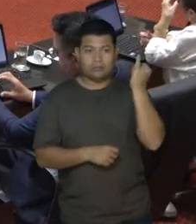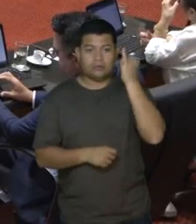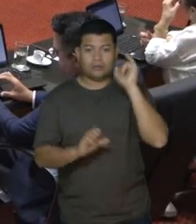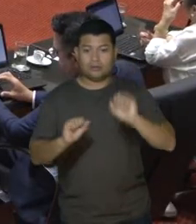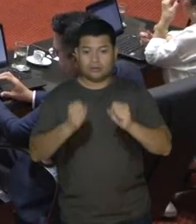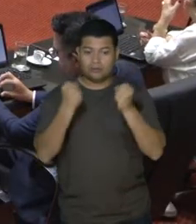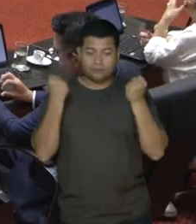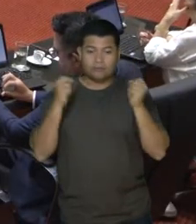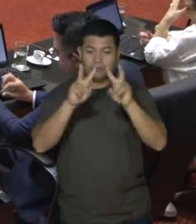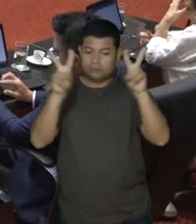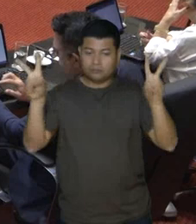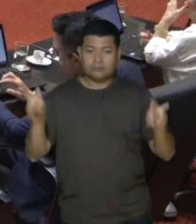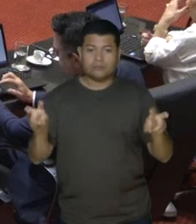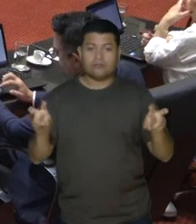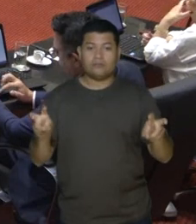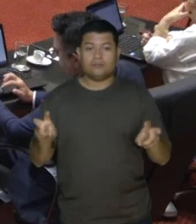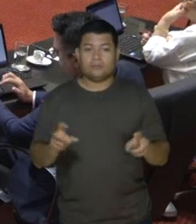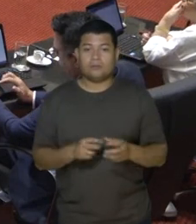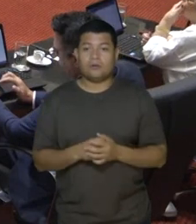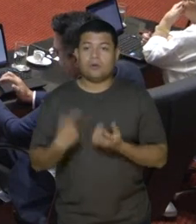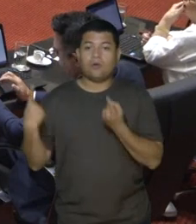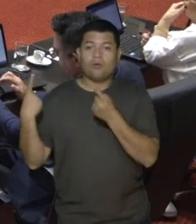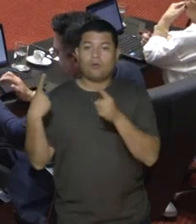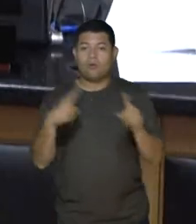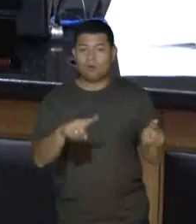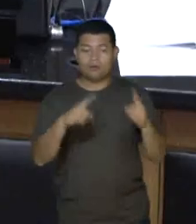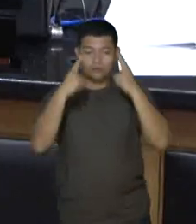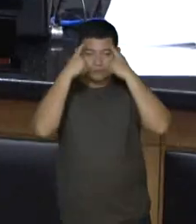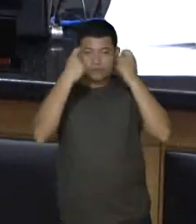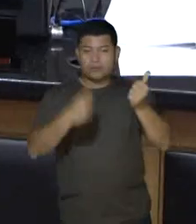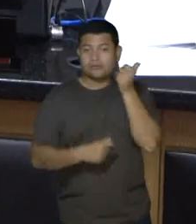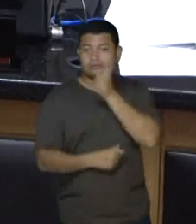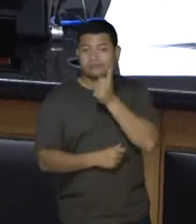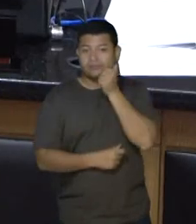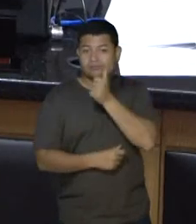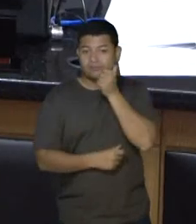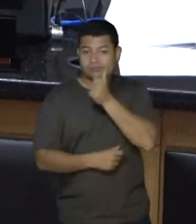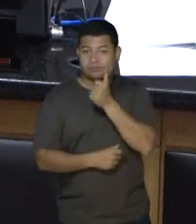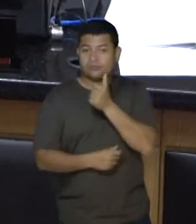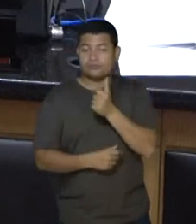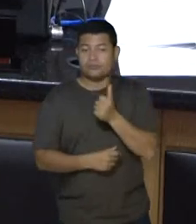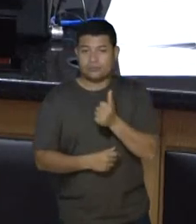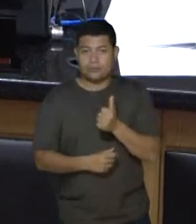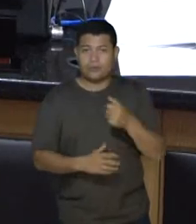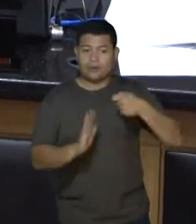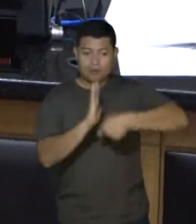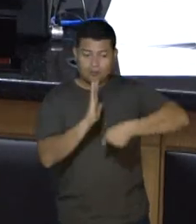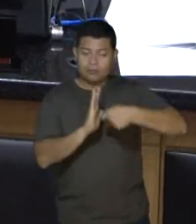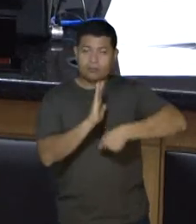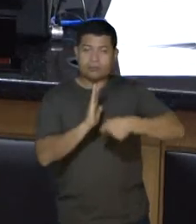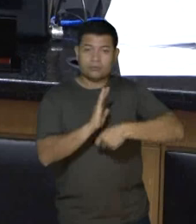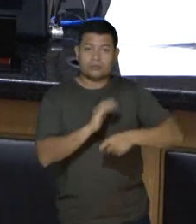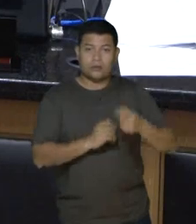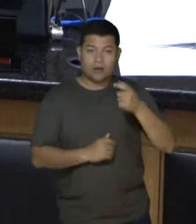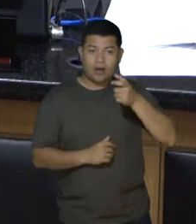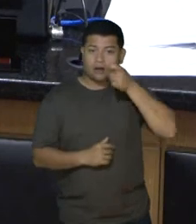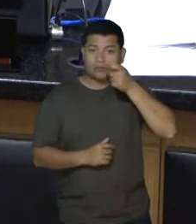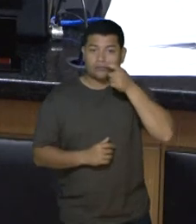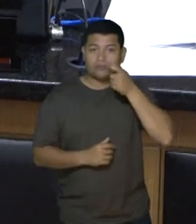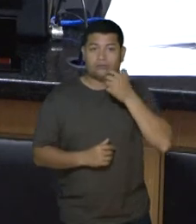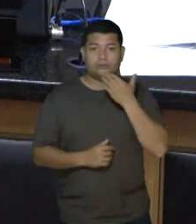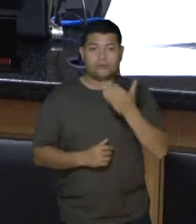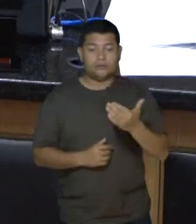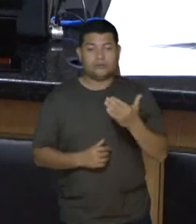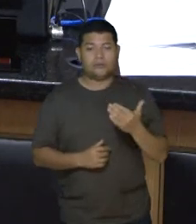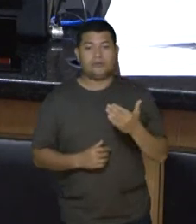causa contra a violência contra a mulher, e a gente acompanha também o pedido do deputado Rodrigo Minotto. Eu